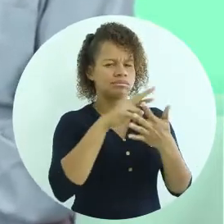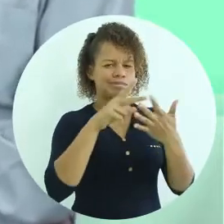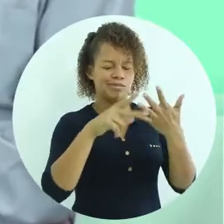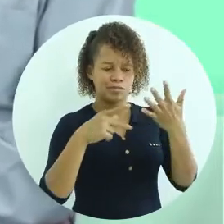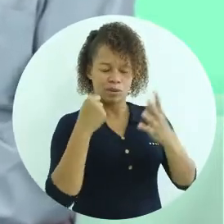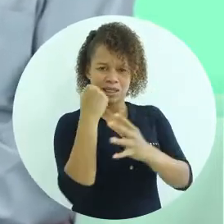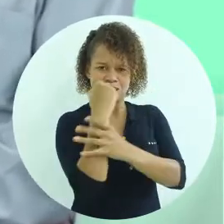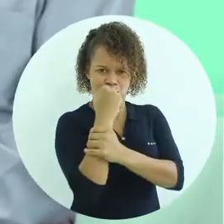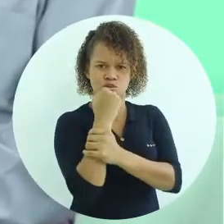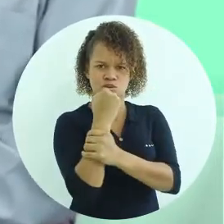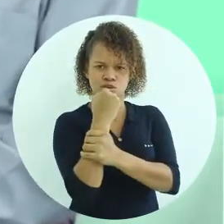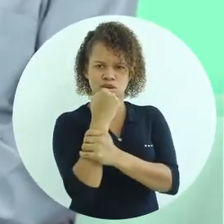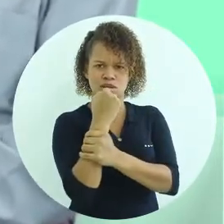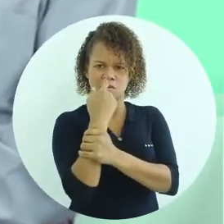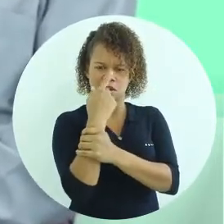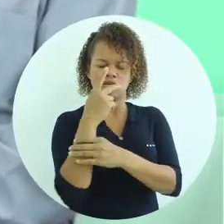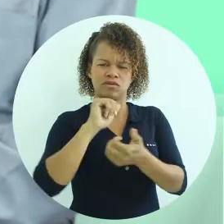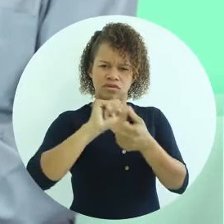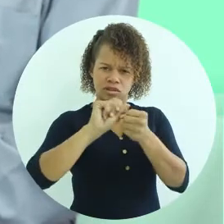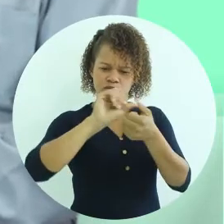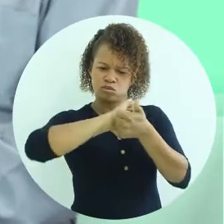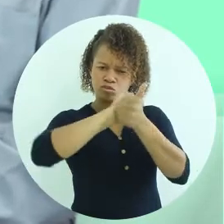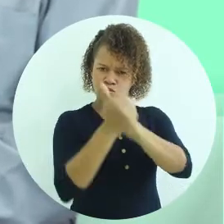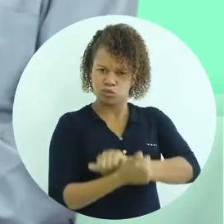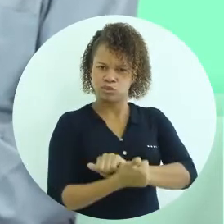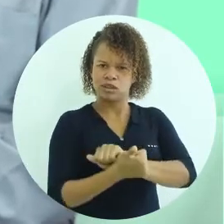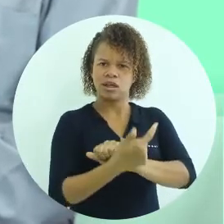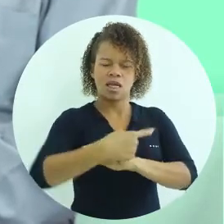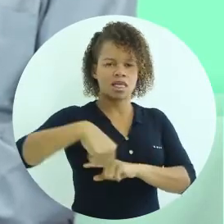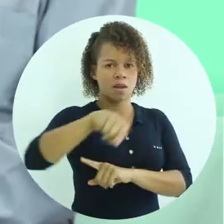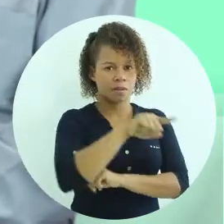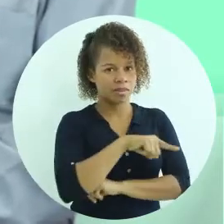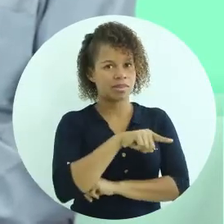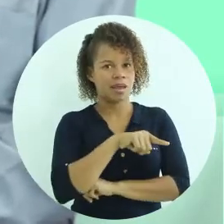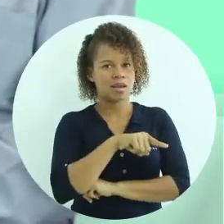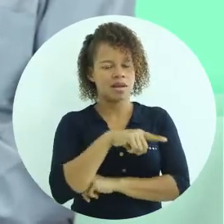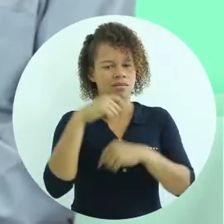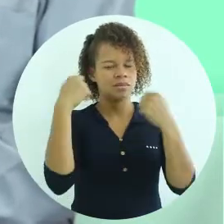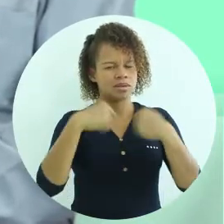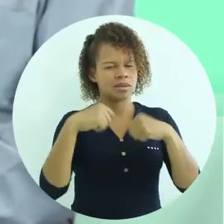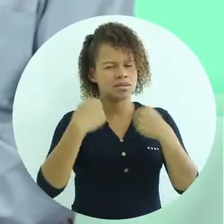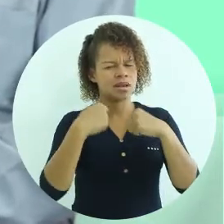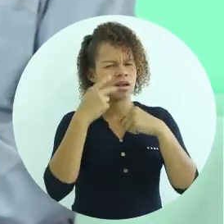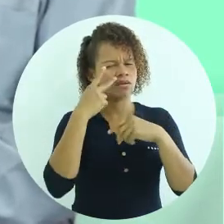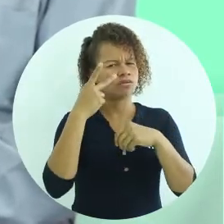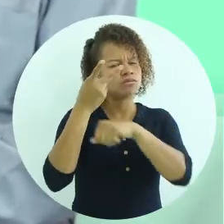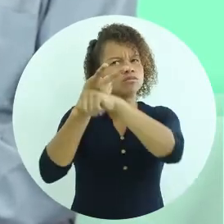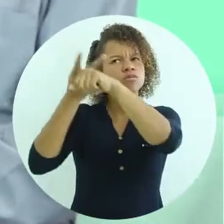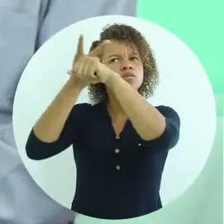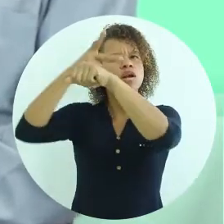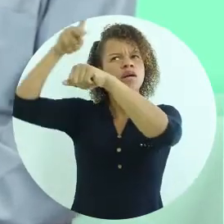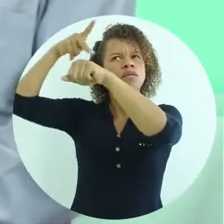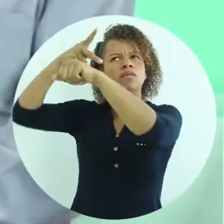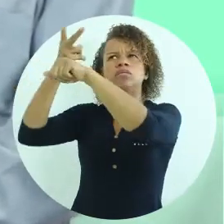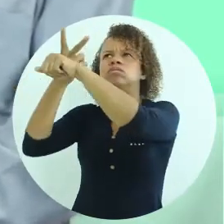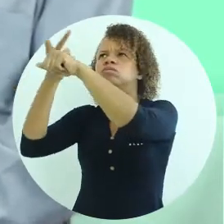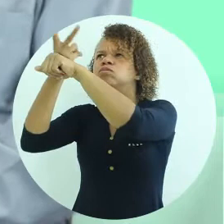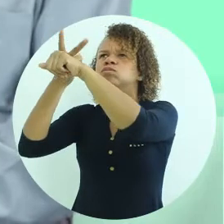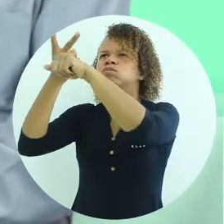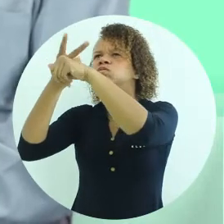segurança para praticar o esporte, né. Então nessa necessidade aí eu fui buscar fora do país